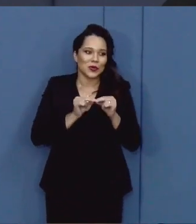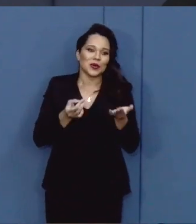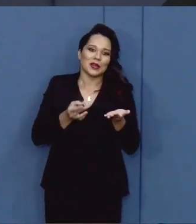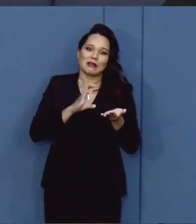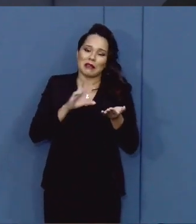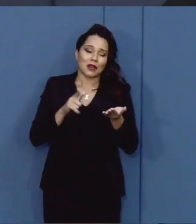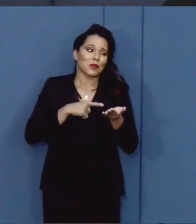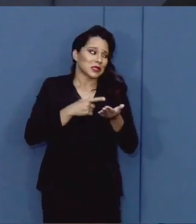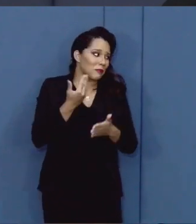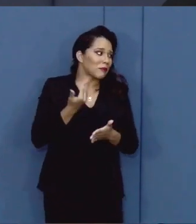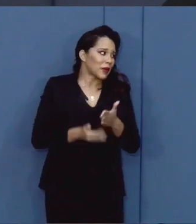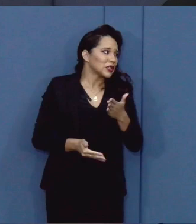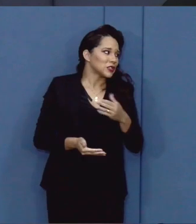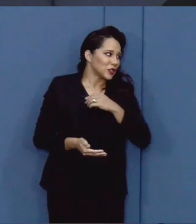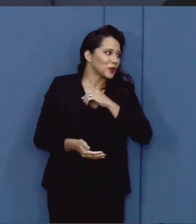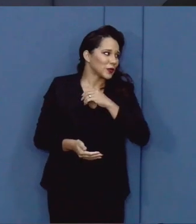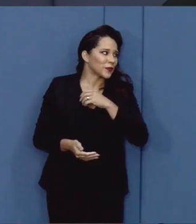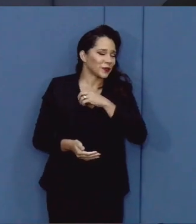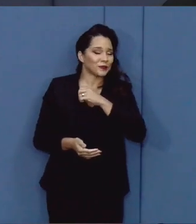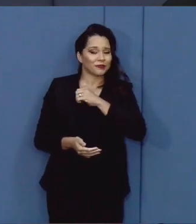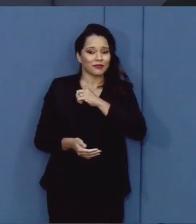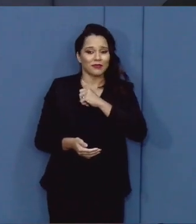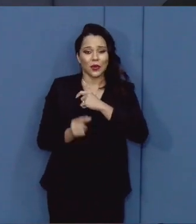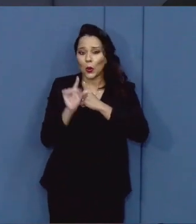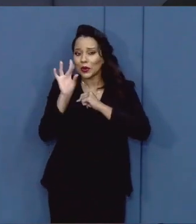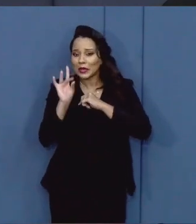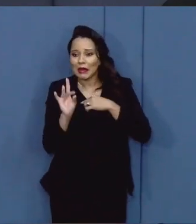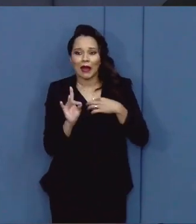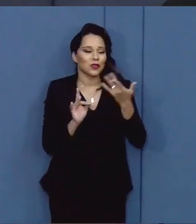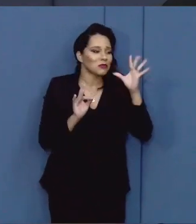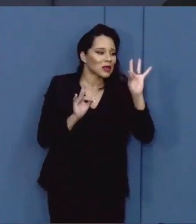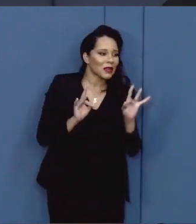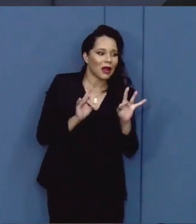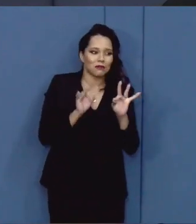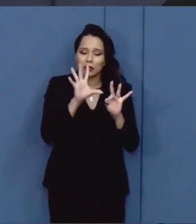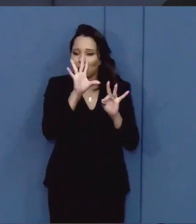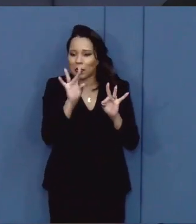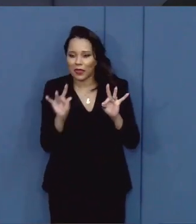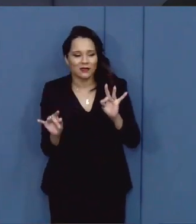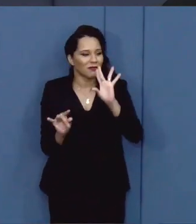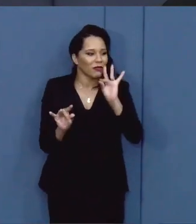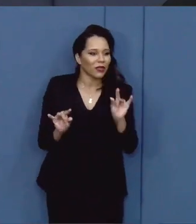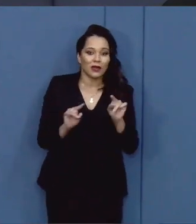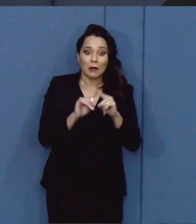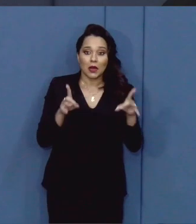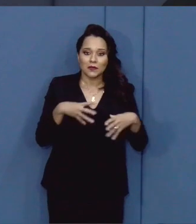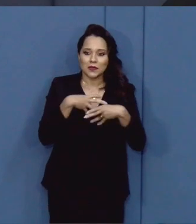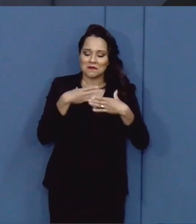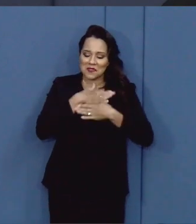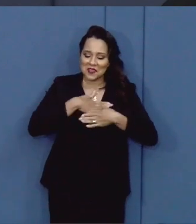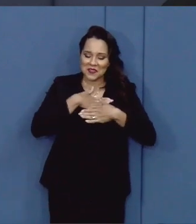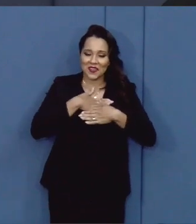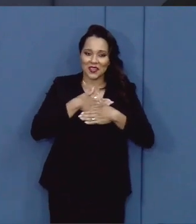ter perdido alguma coisa ou outra, mas eu fiquei muito, muito satisfeito de